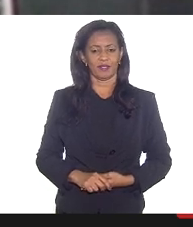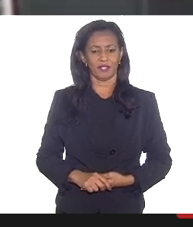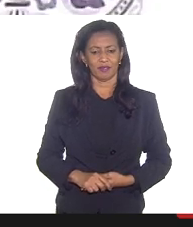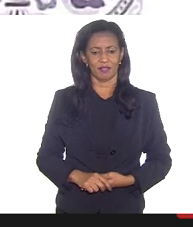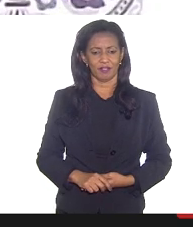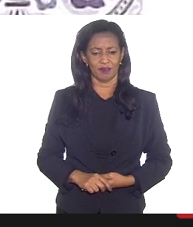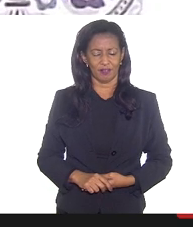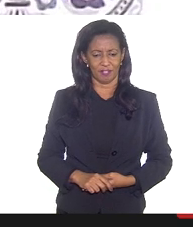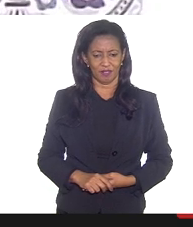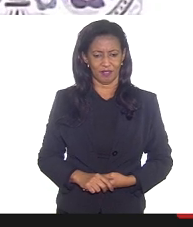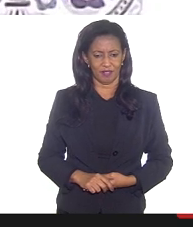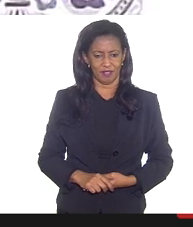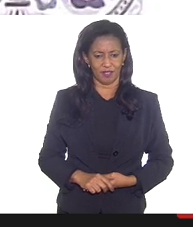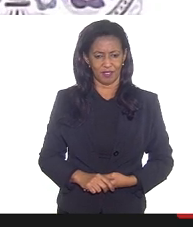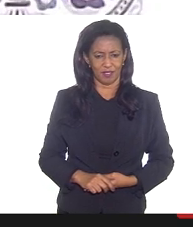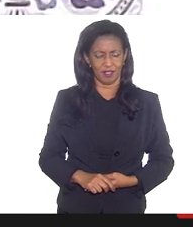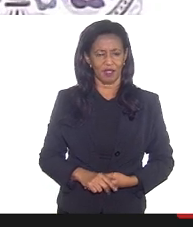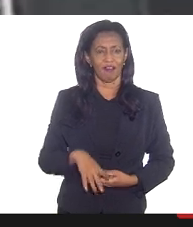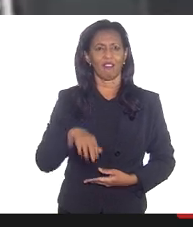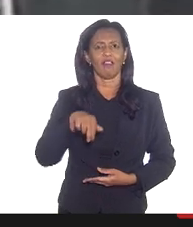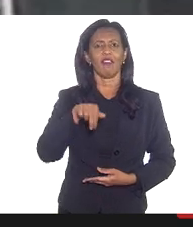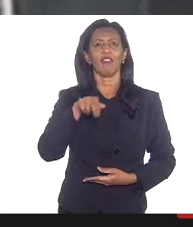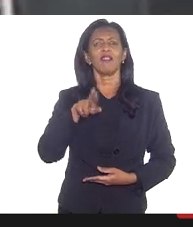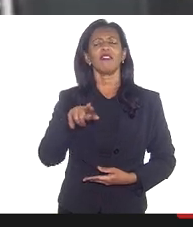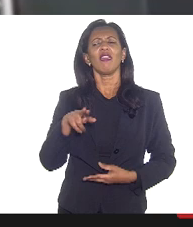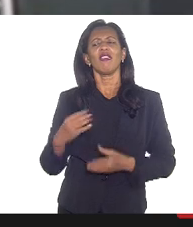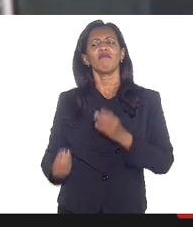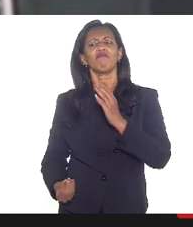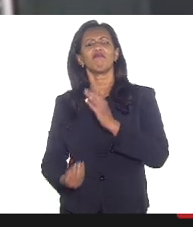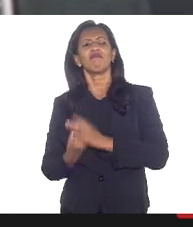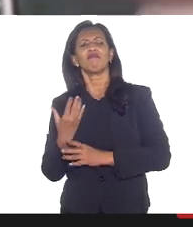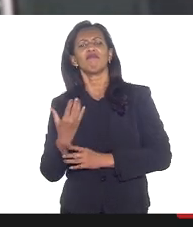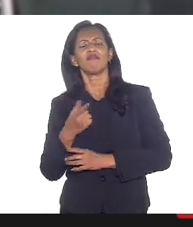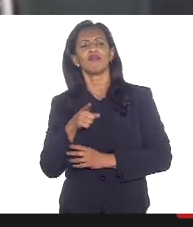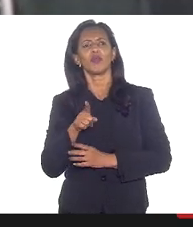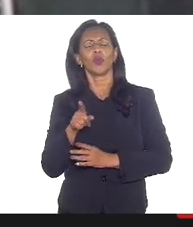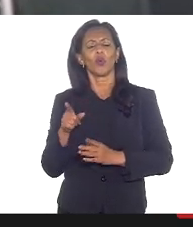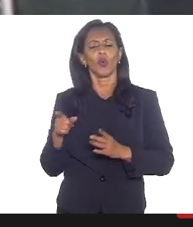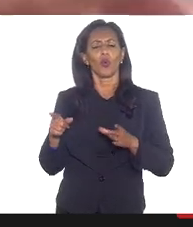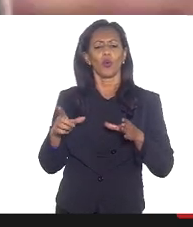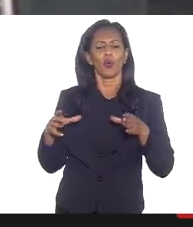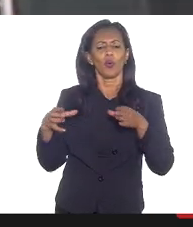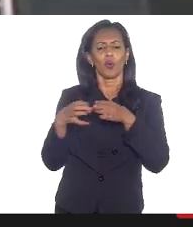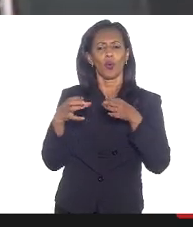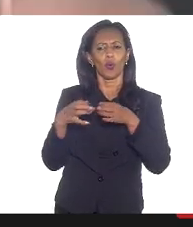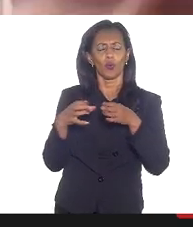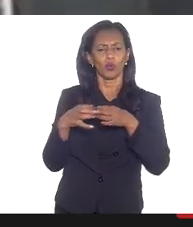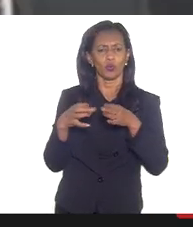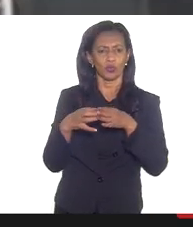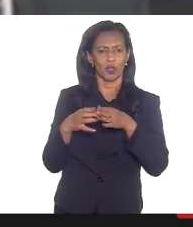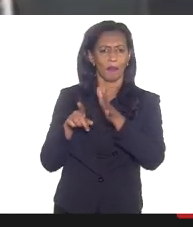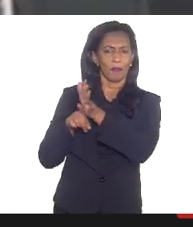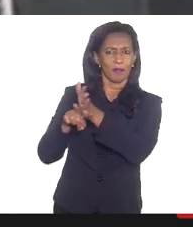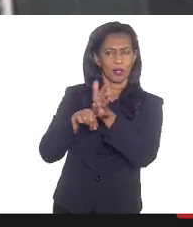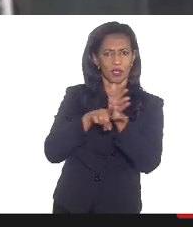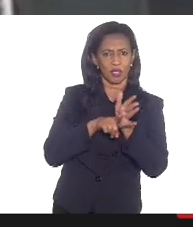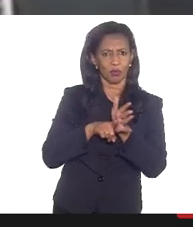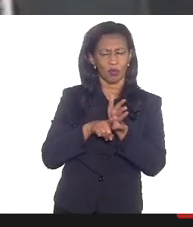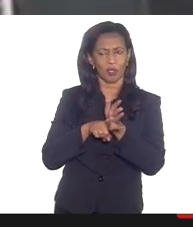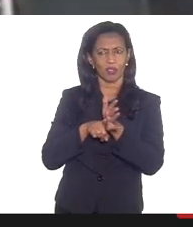Quem elaborou a BNCC? Essa BNCC? Não foi o coletivo de educadores, de pesquisadores, de educação,